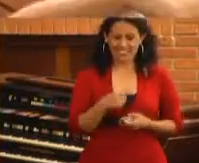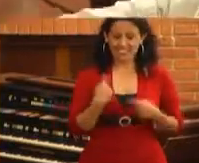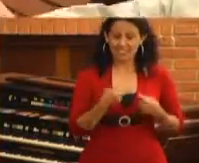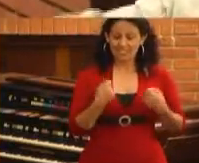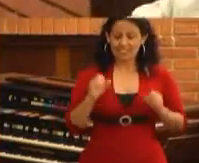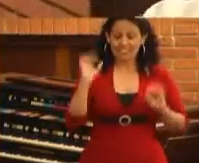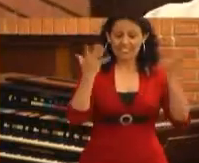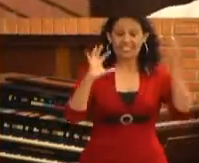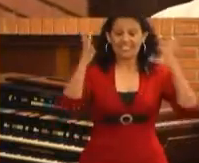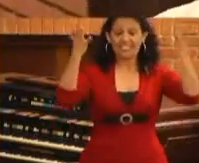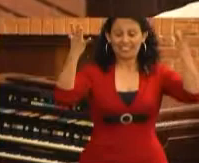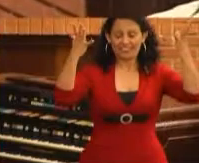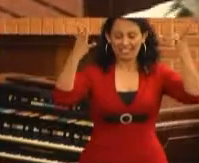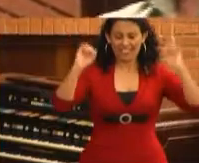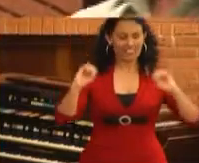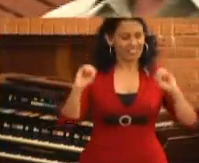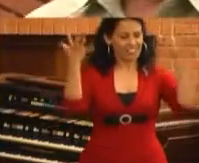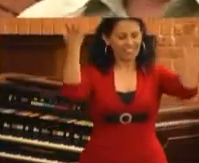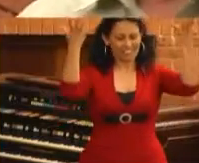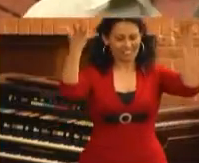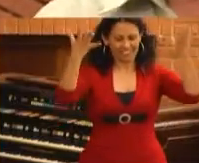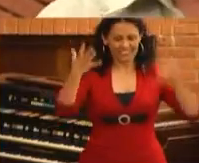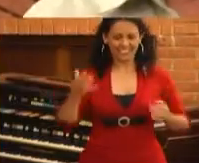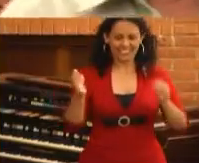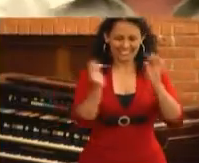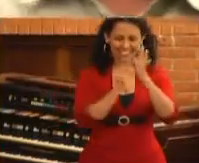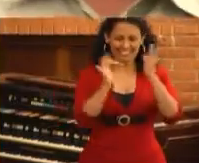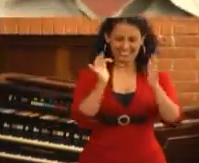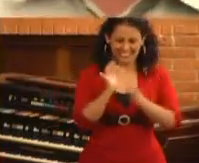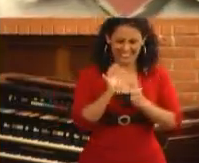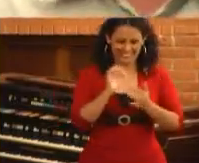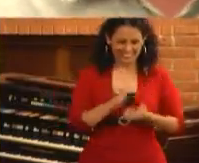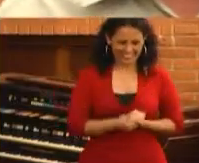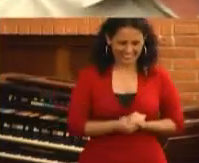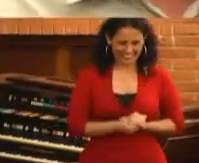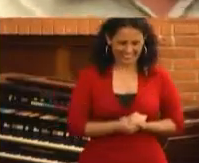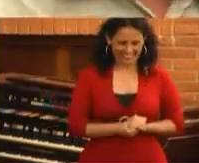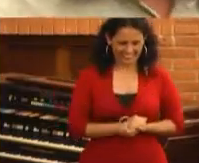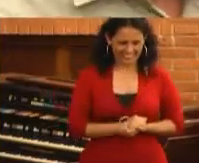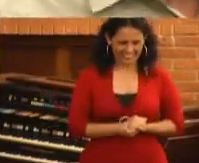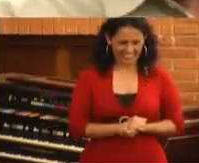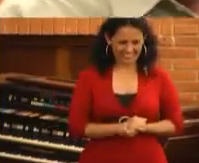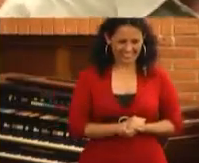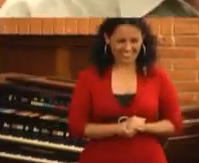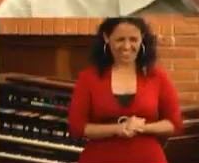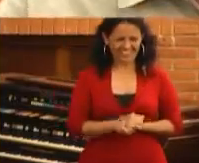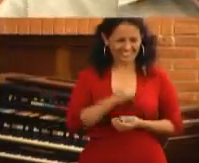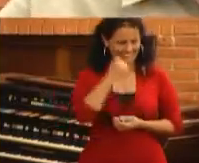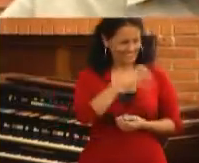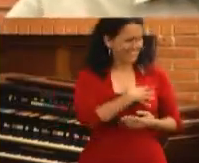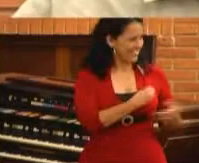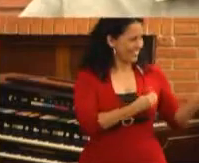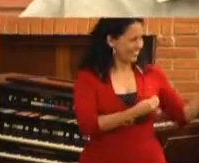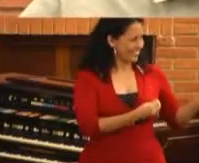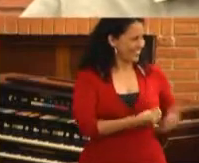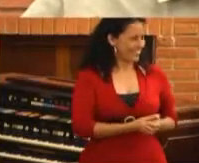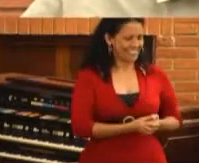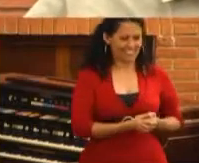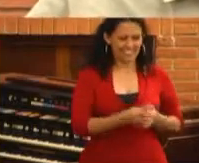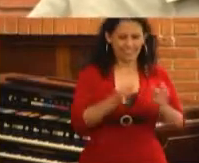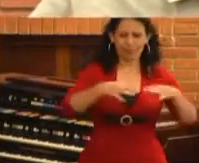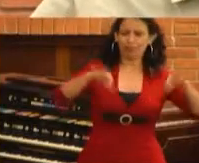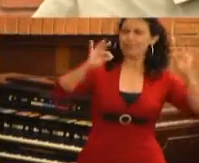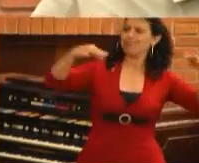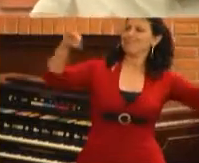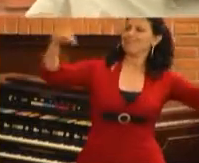nessa coisa. A minha filha botou uns pirugutaios lá em casa, que eu tenho